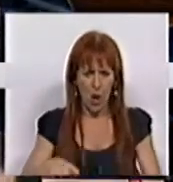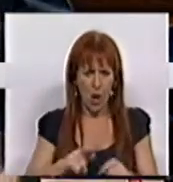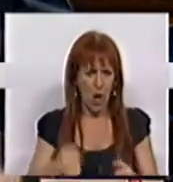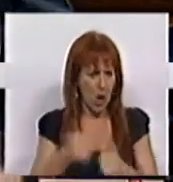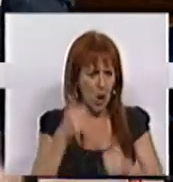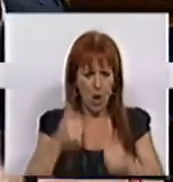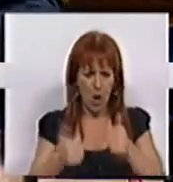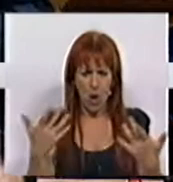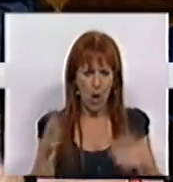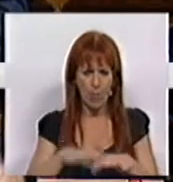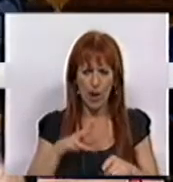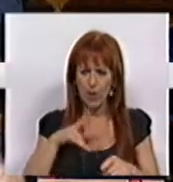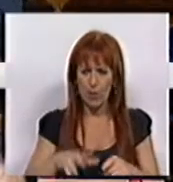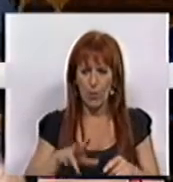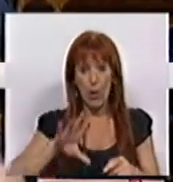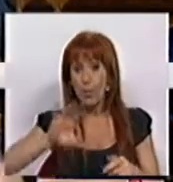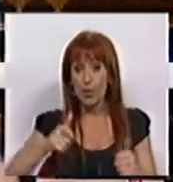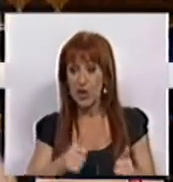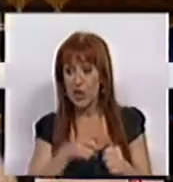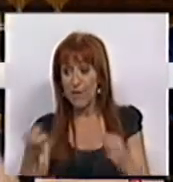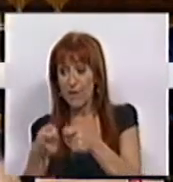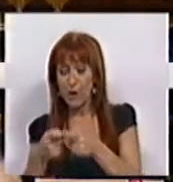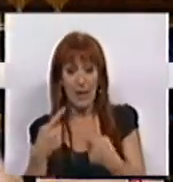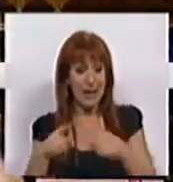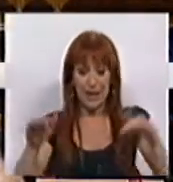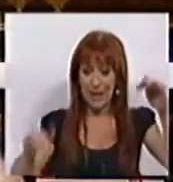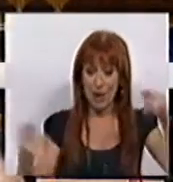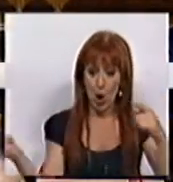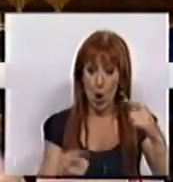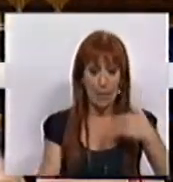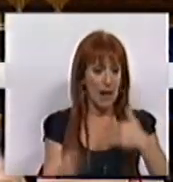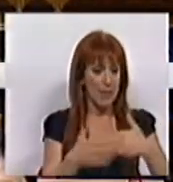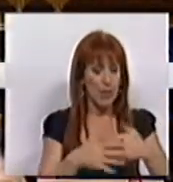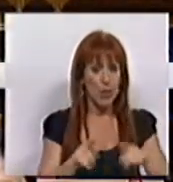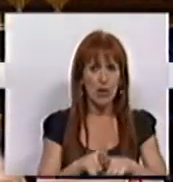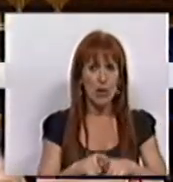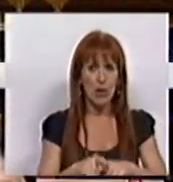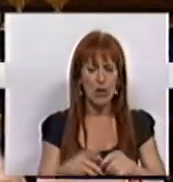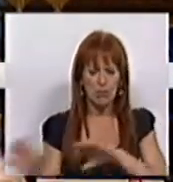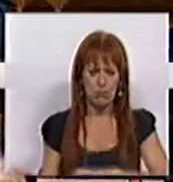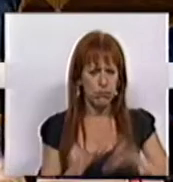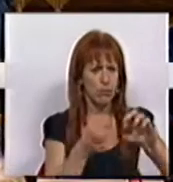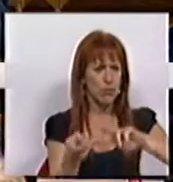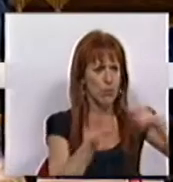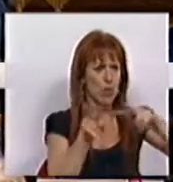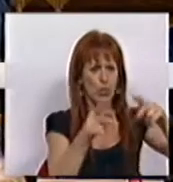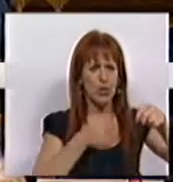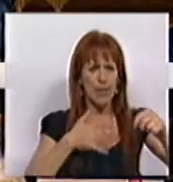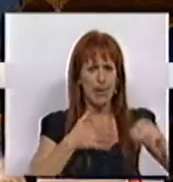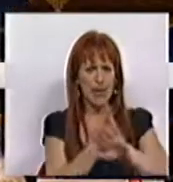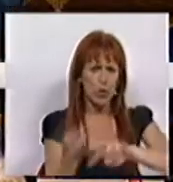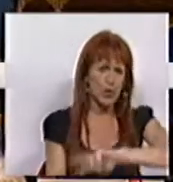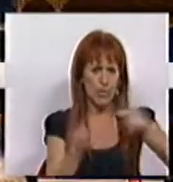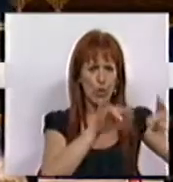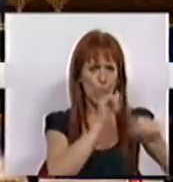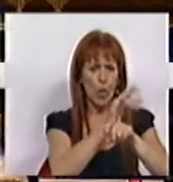à competitividade face ao país vizinho. Este diferencial tem obrigado ao encerramento e à deslocalização de muitas empresas no